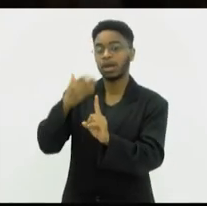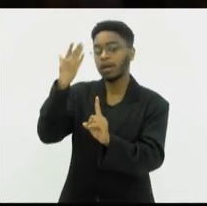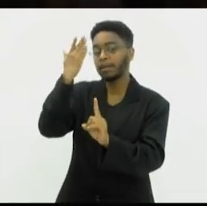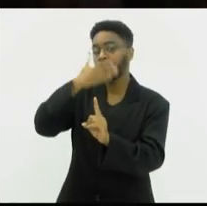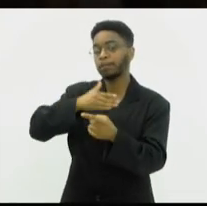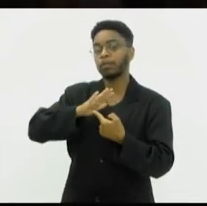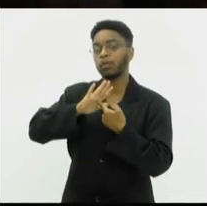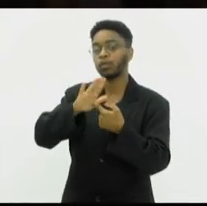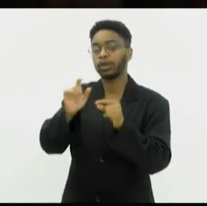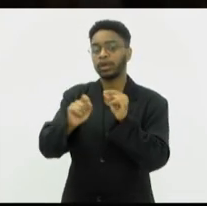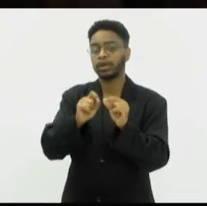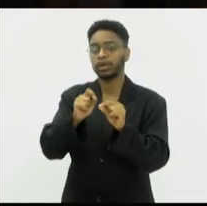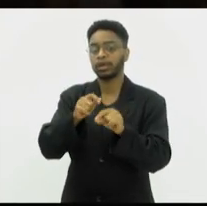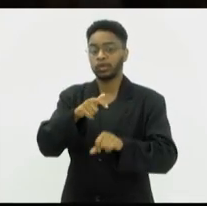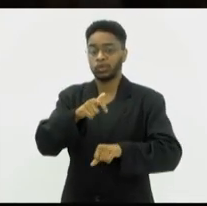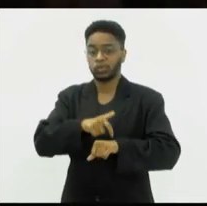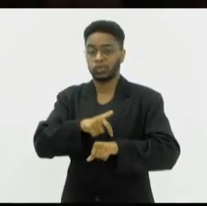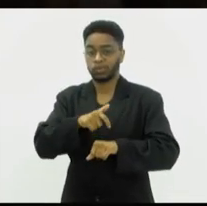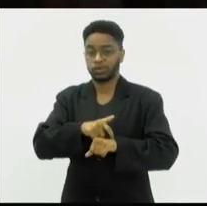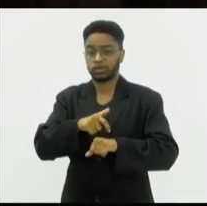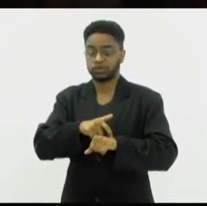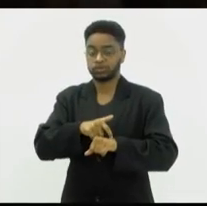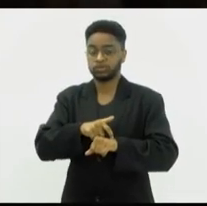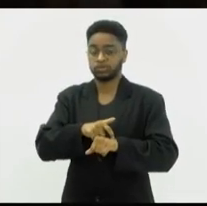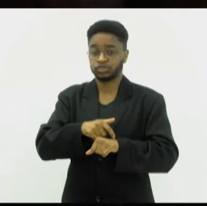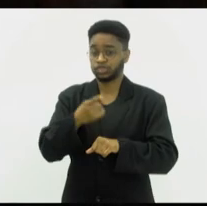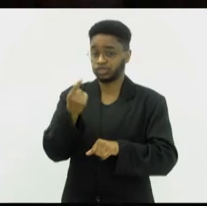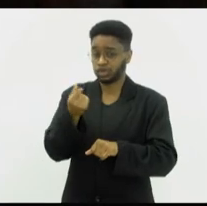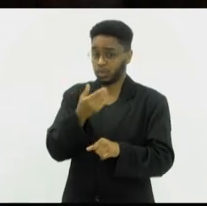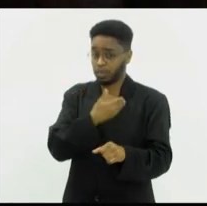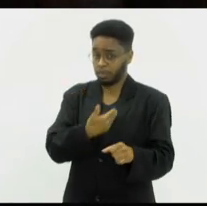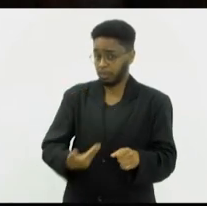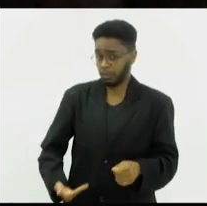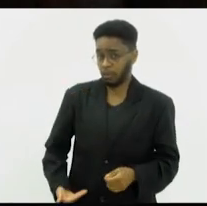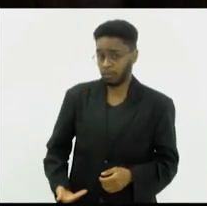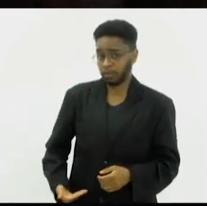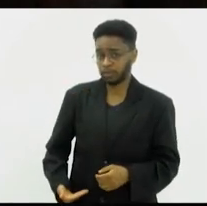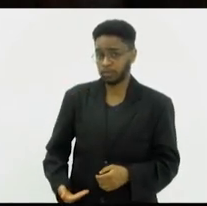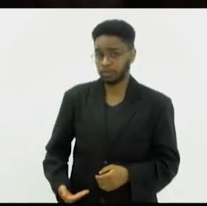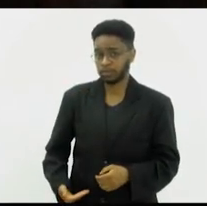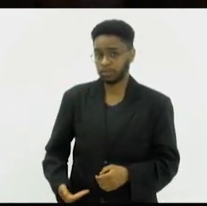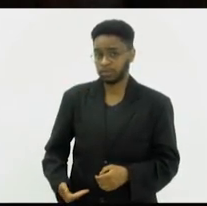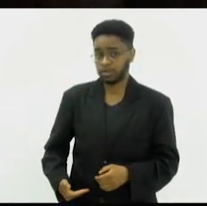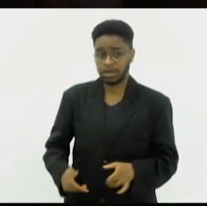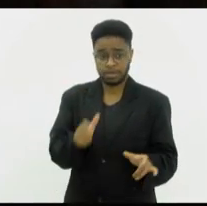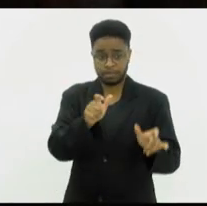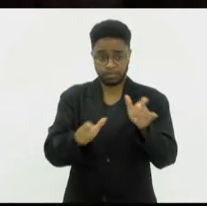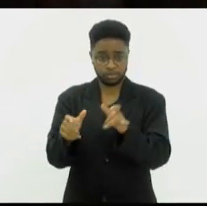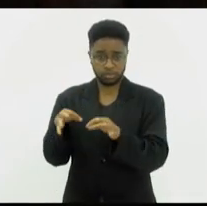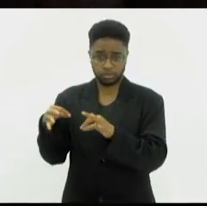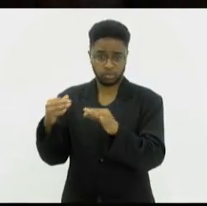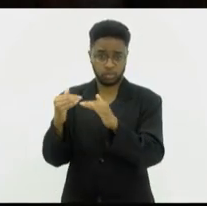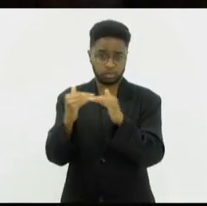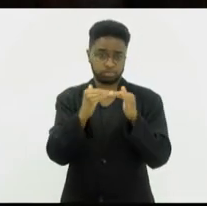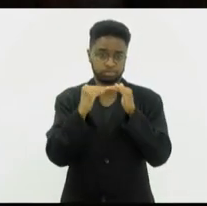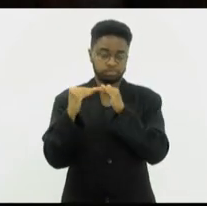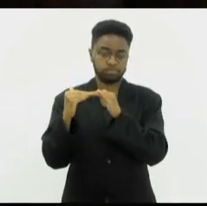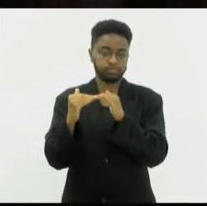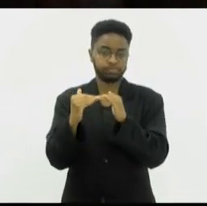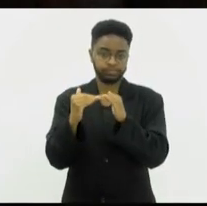da xepa do dinheiro público, todo mundo é igualzinho.